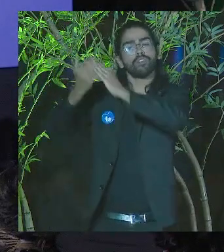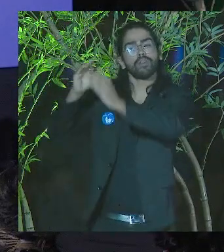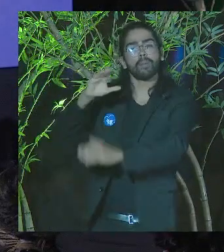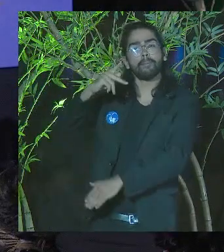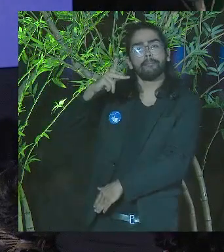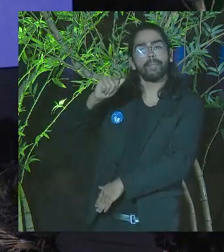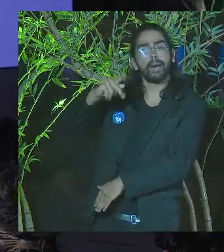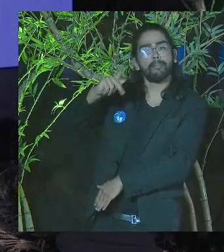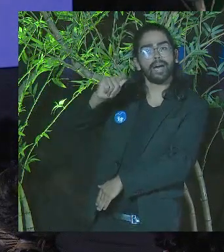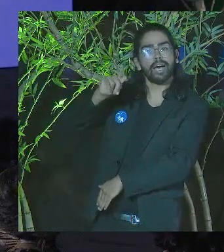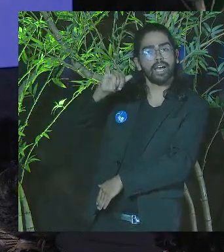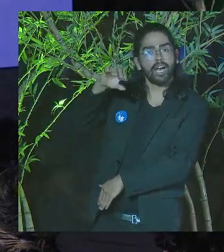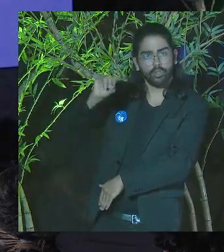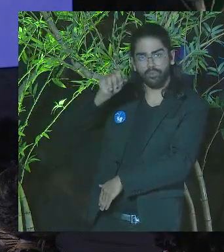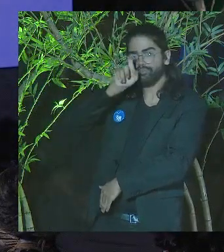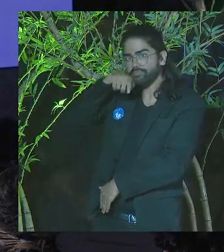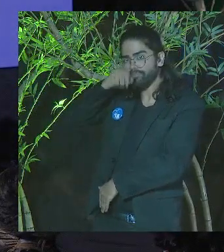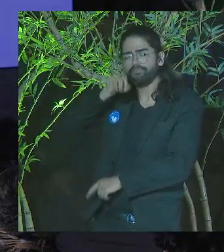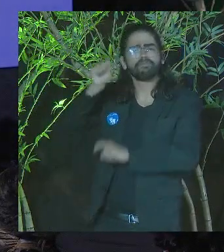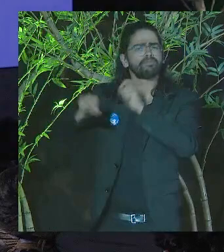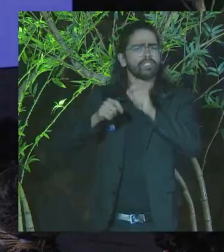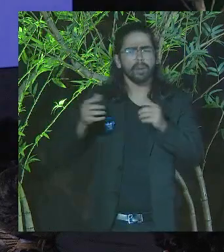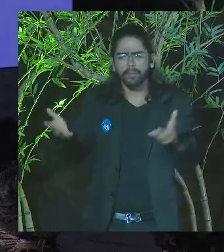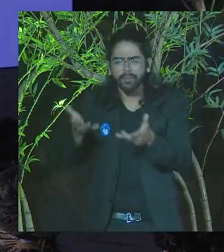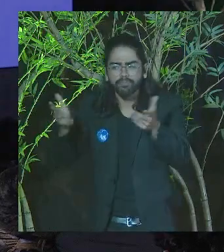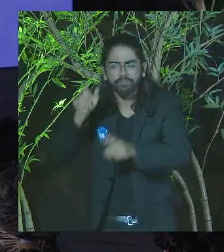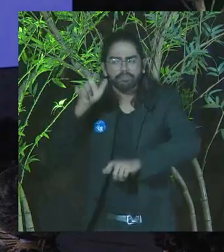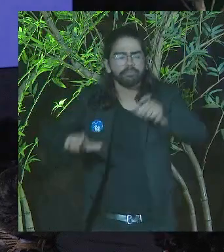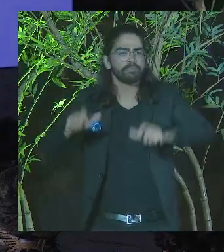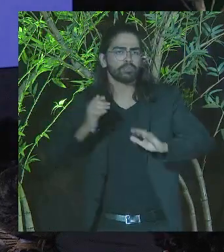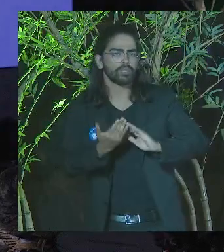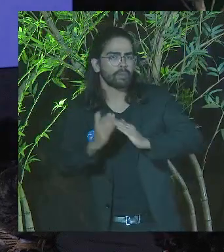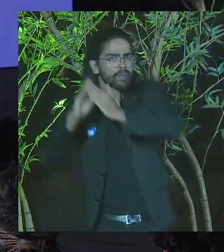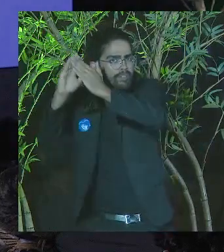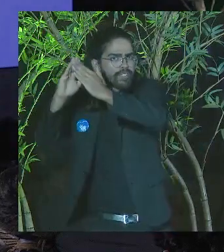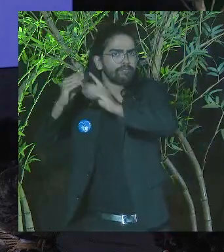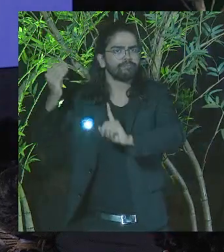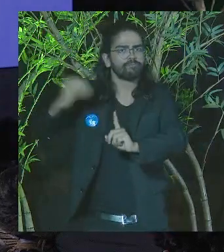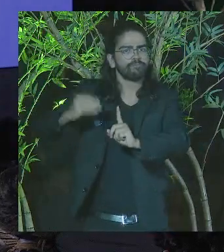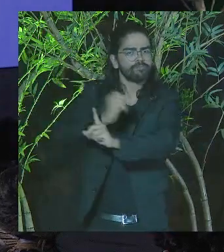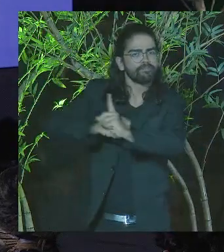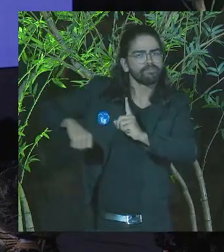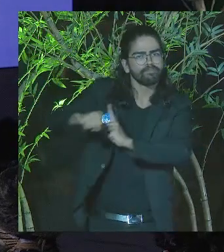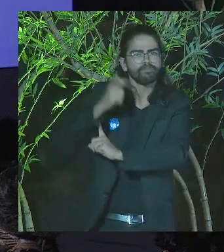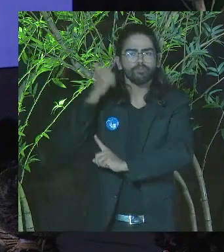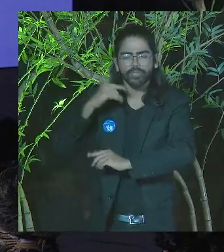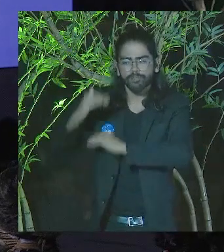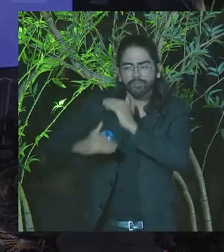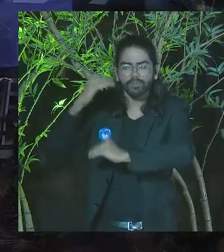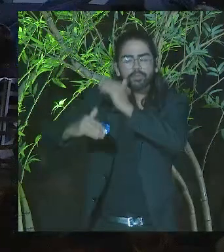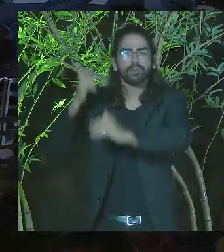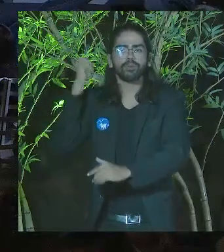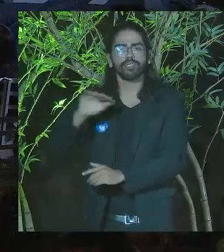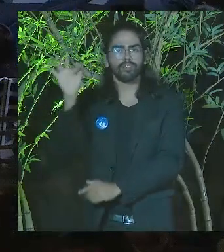para ampliação do acesso à educação superior para a juventude periférica. Eu, como a primeira da minha família a entrar para a universidade, a